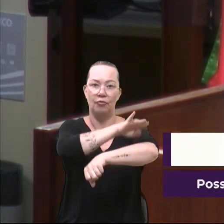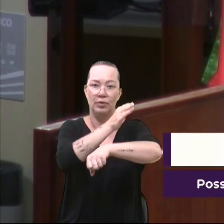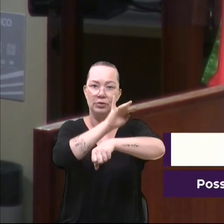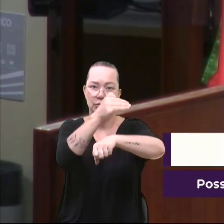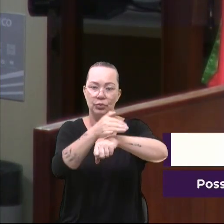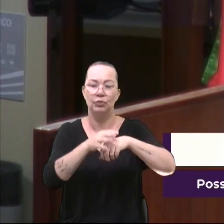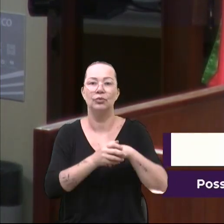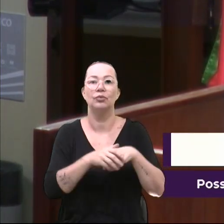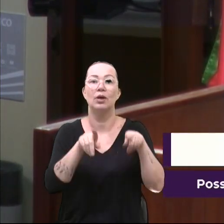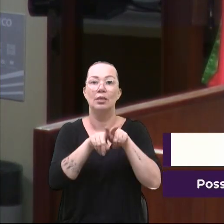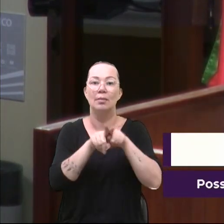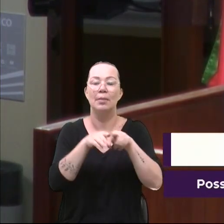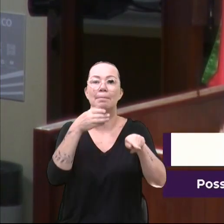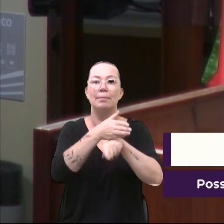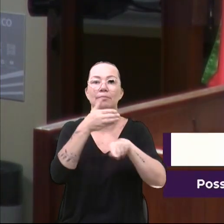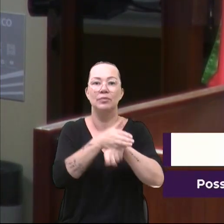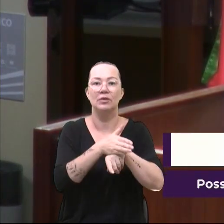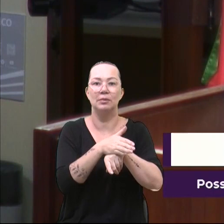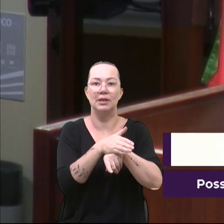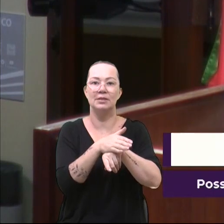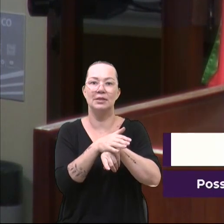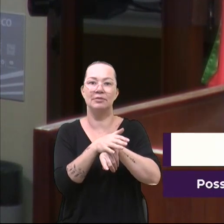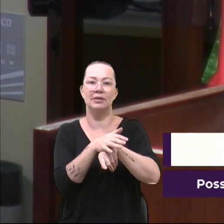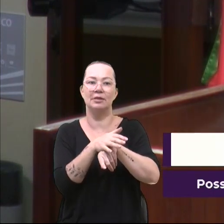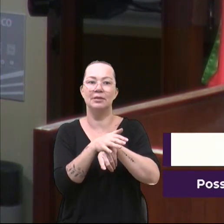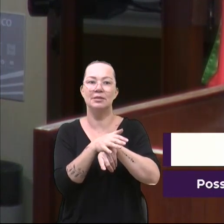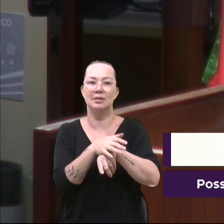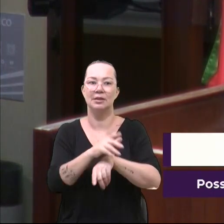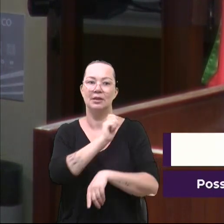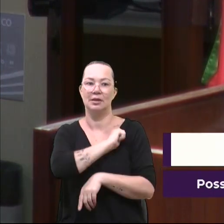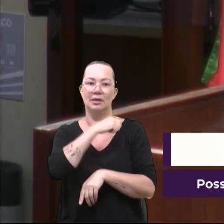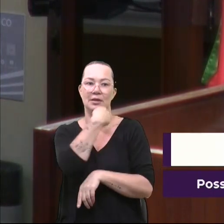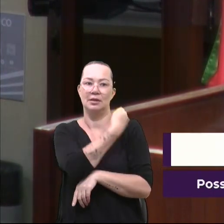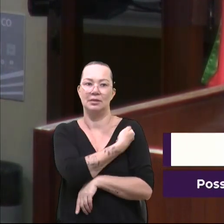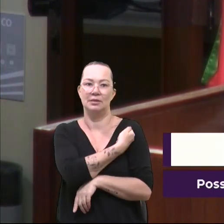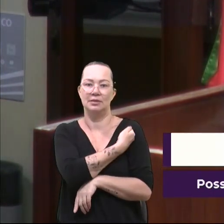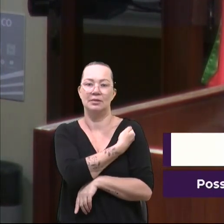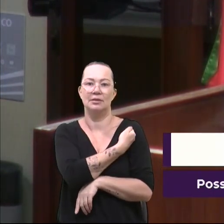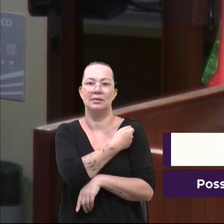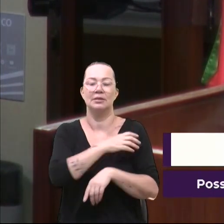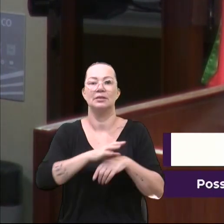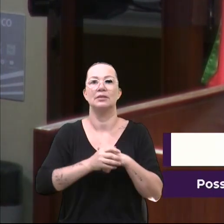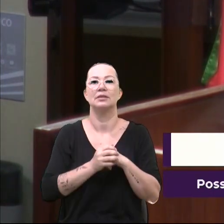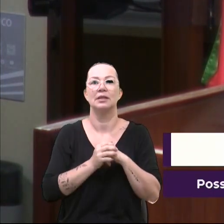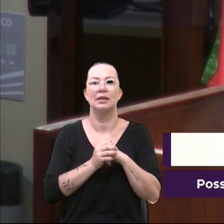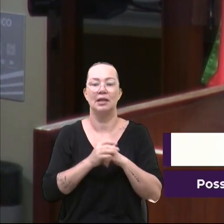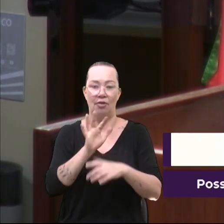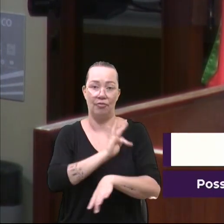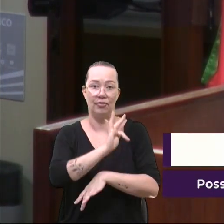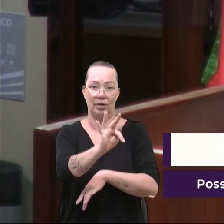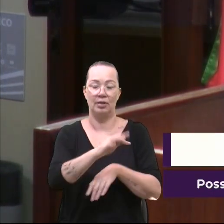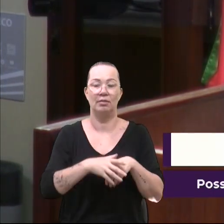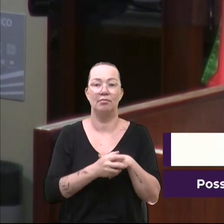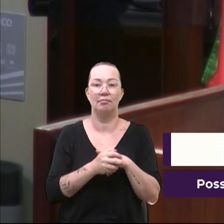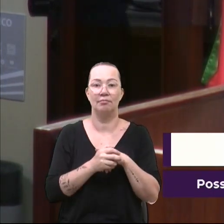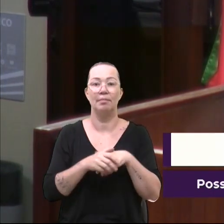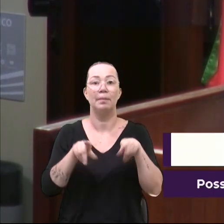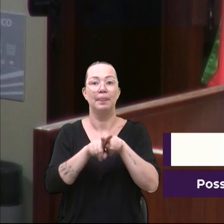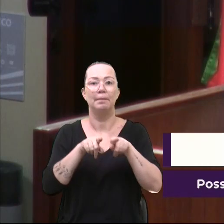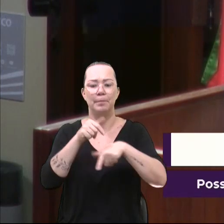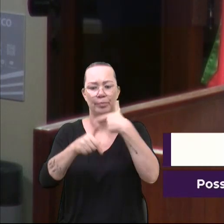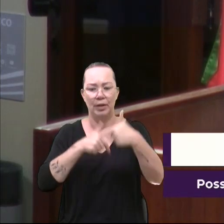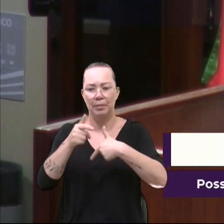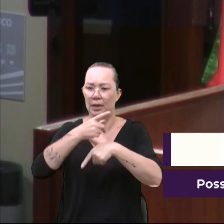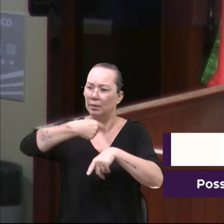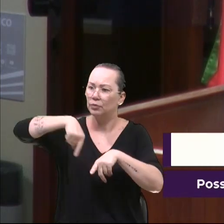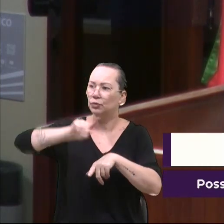na Receita Federal estivemos buscando aproximar a Câmara, até porque trabalhamos numa